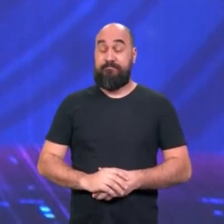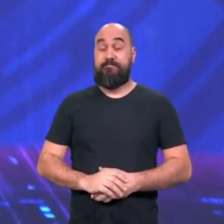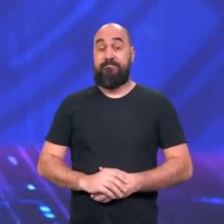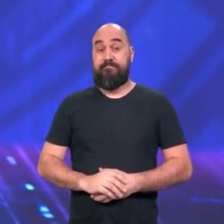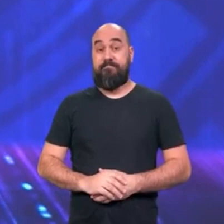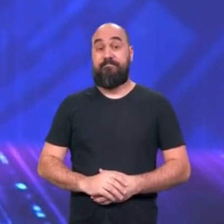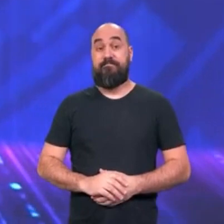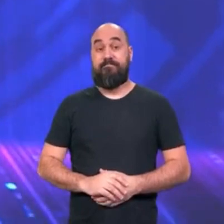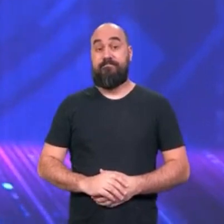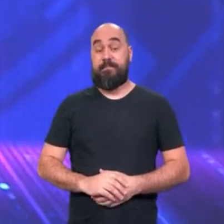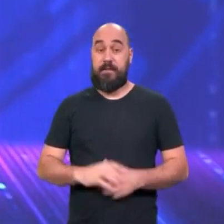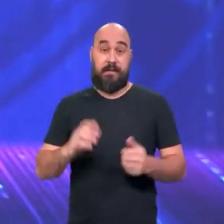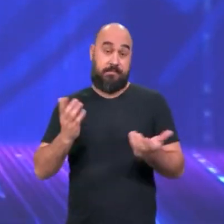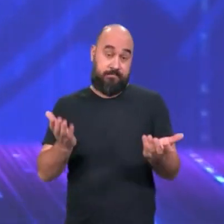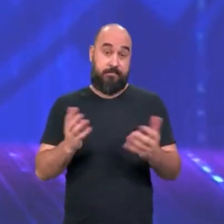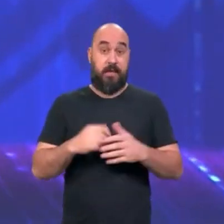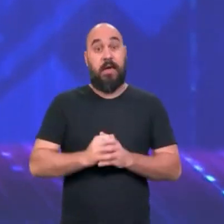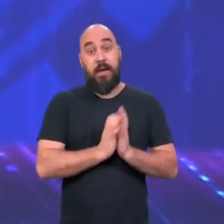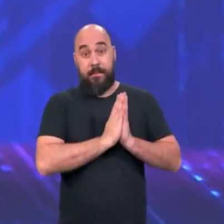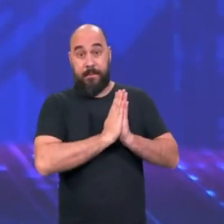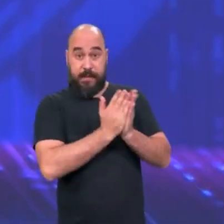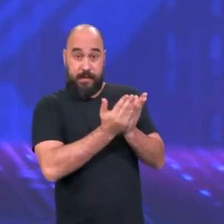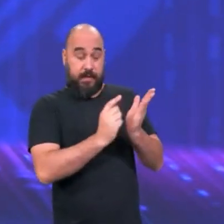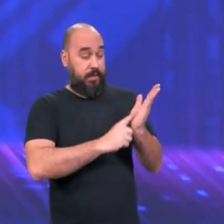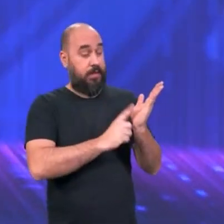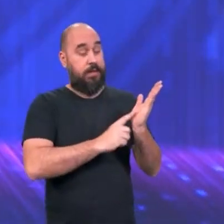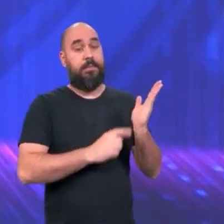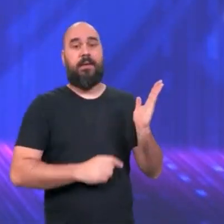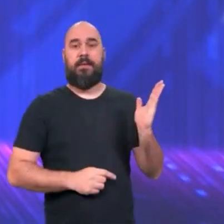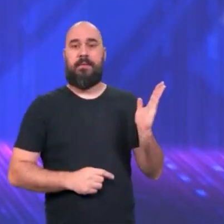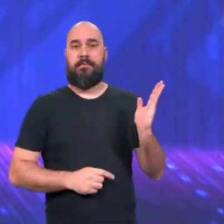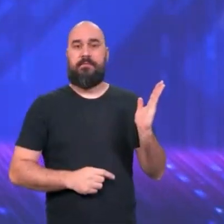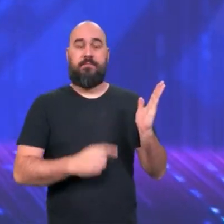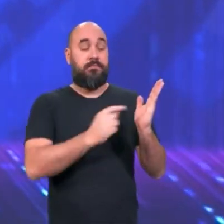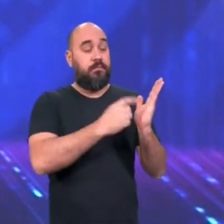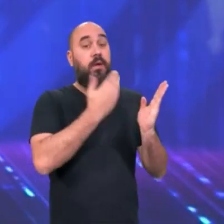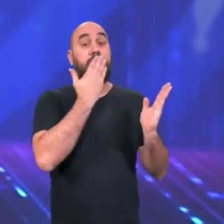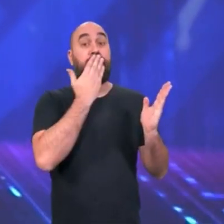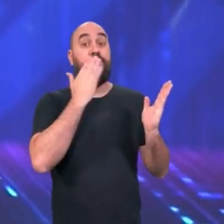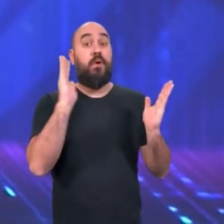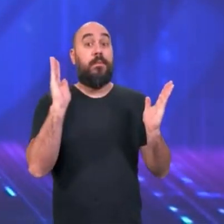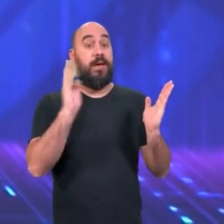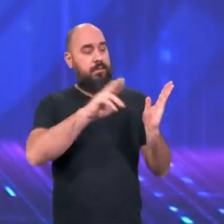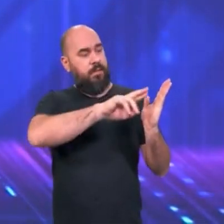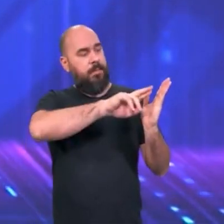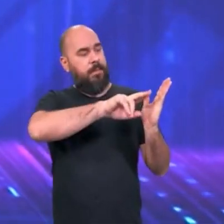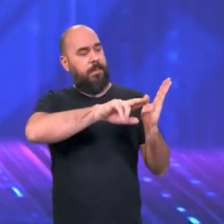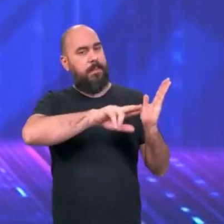cumprem. Quando nós vamos à Bíblia, quando nós vamos à palavra de Deus, as promessas são seguras.